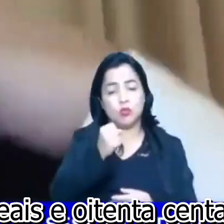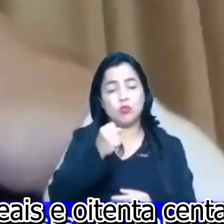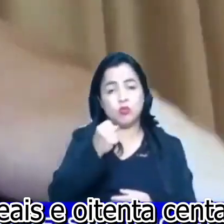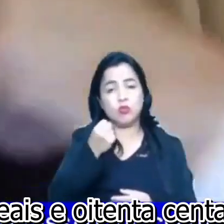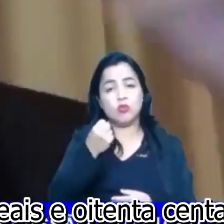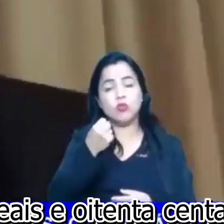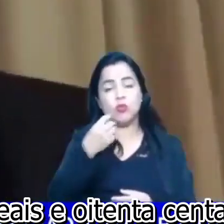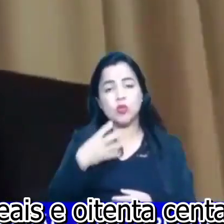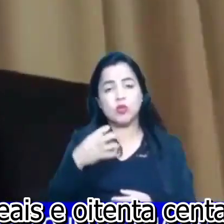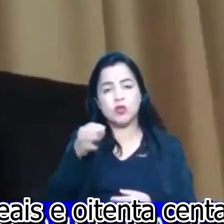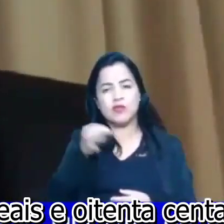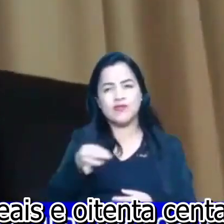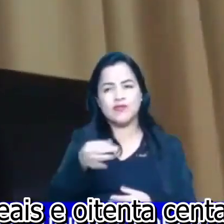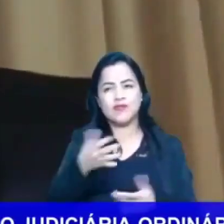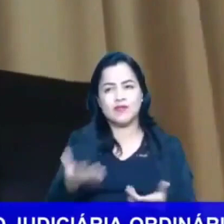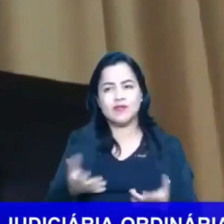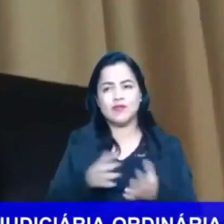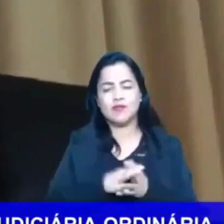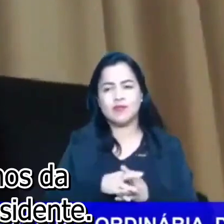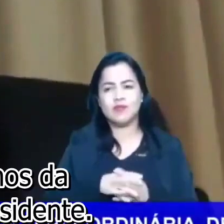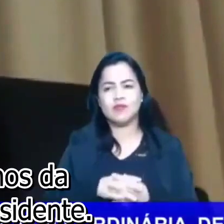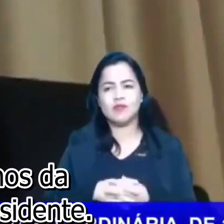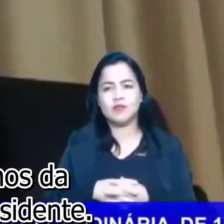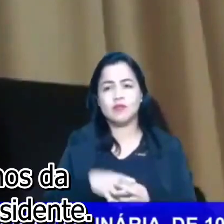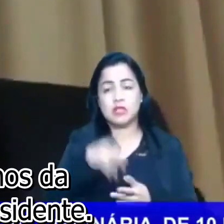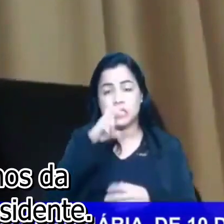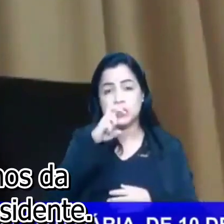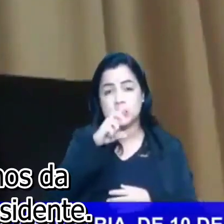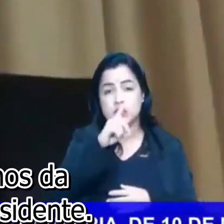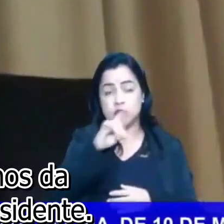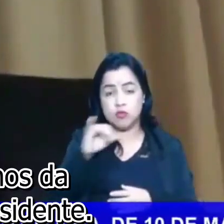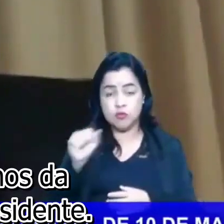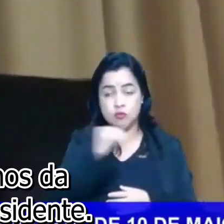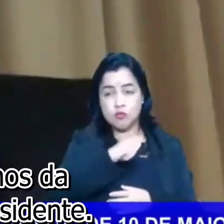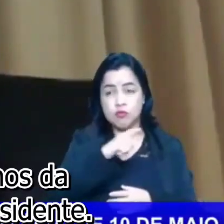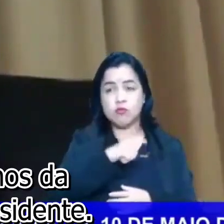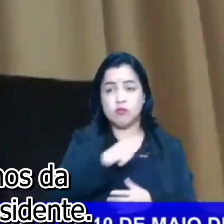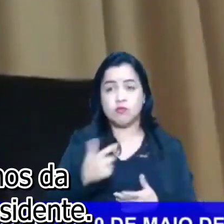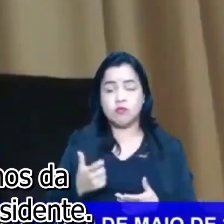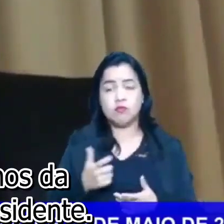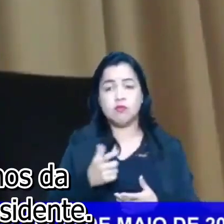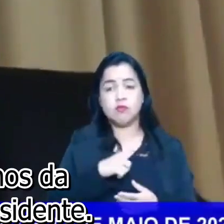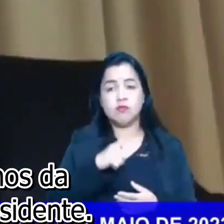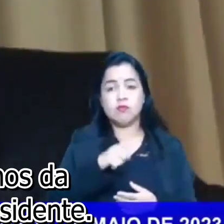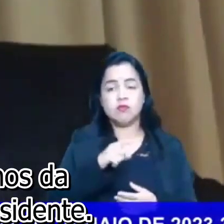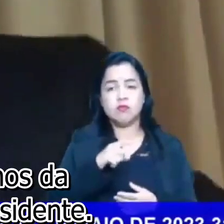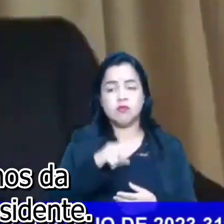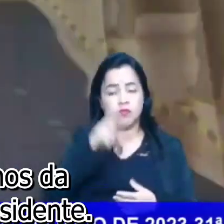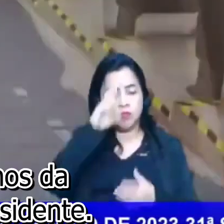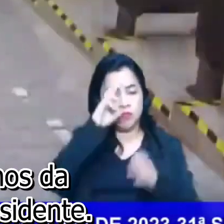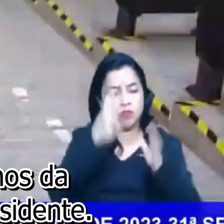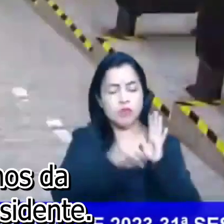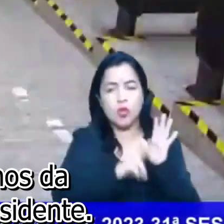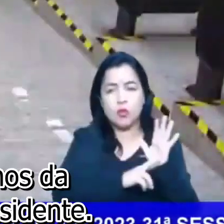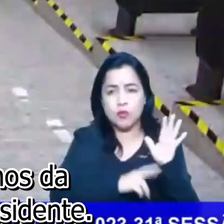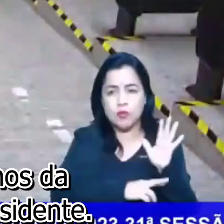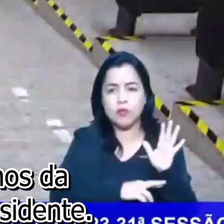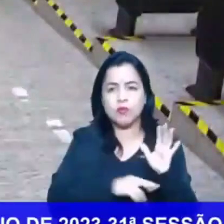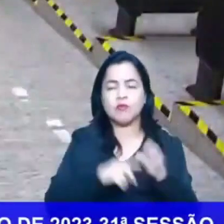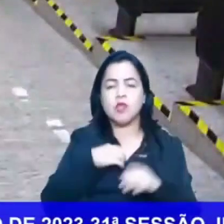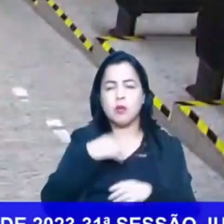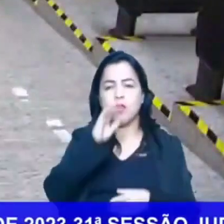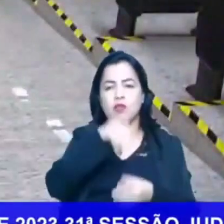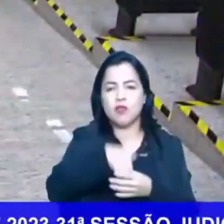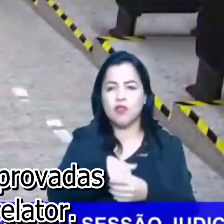R$ 84,80 ao Tesouro no prazo de 5 dias, nos termos da norma de regência. É o meu voto, senhor presidente. Ok.